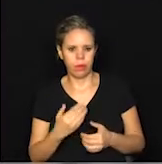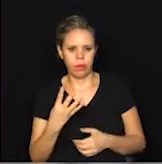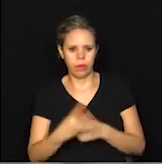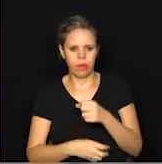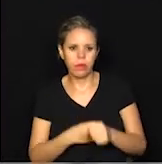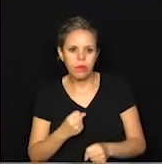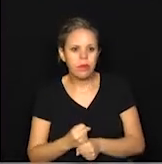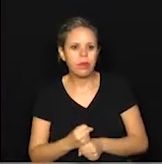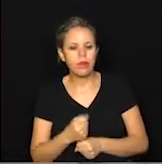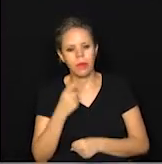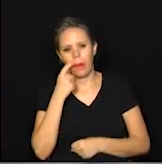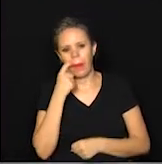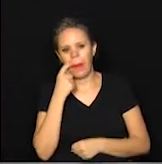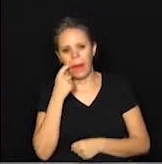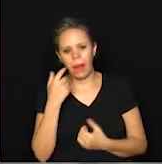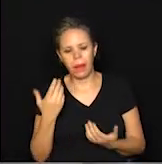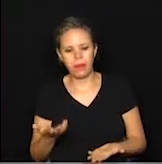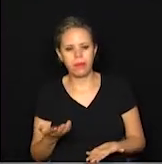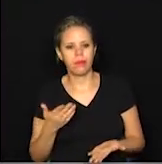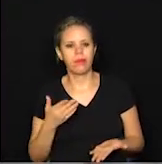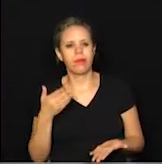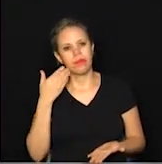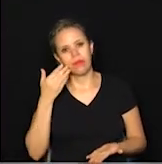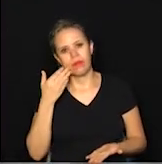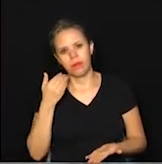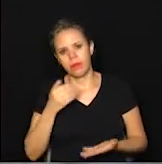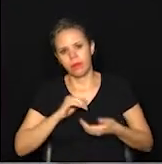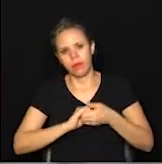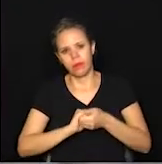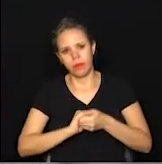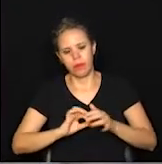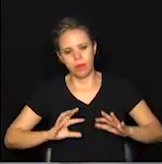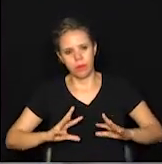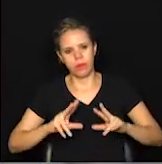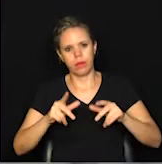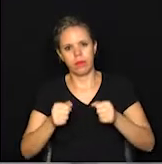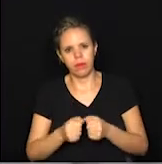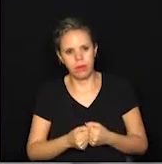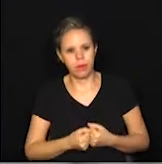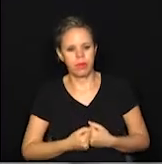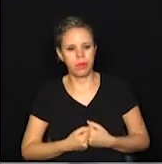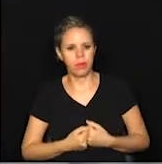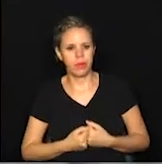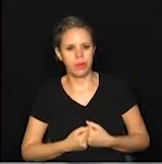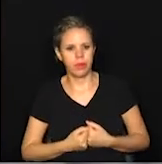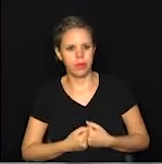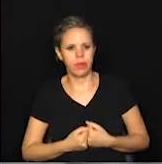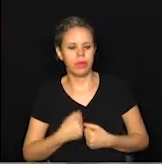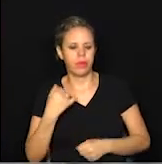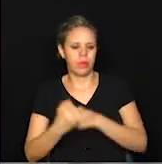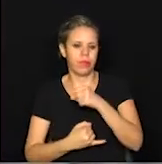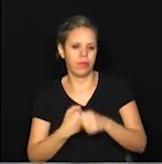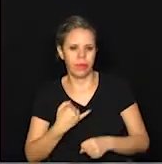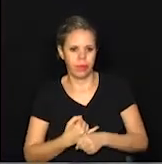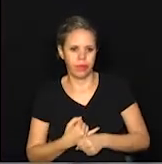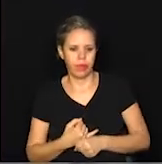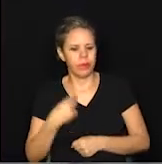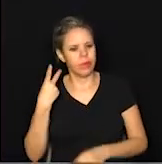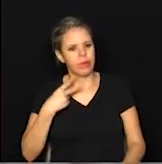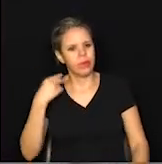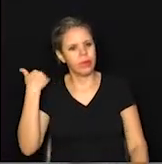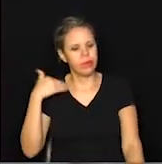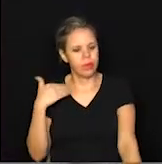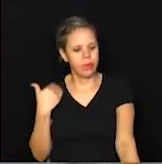4 anos. Aproveito aqui para comentar todos aqui que estão aqui de forma online. Então, a vereadora